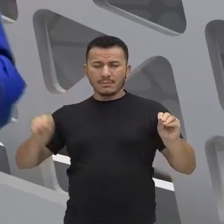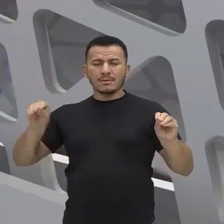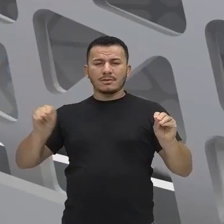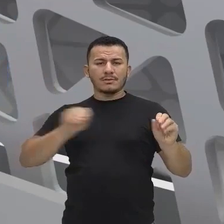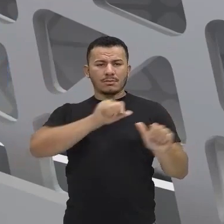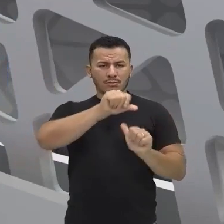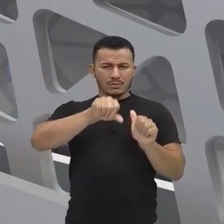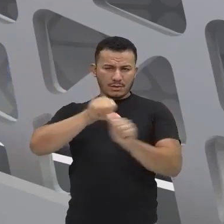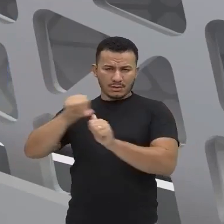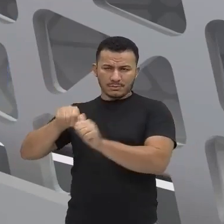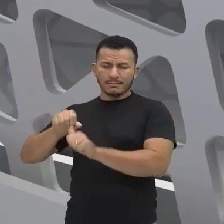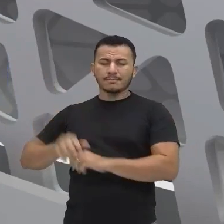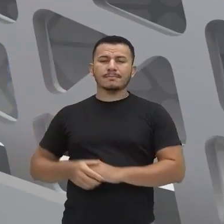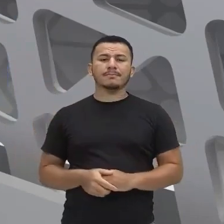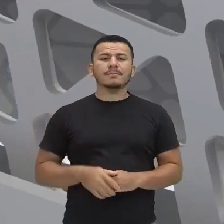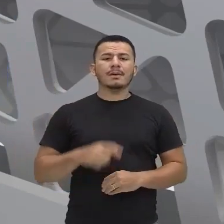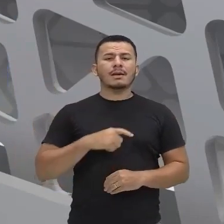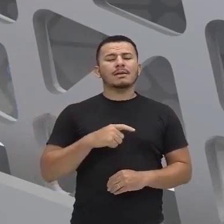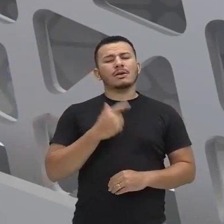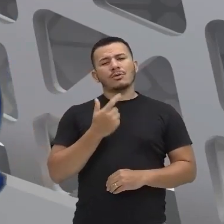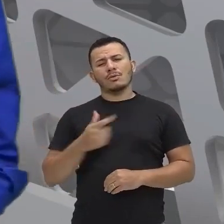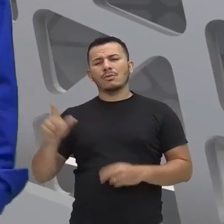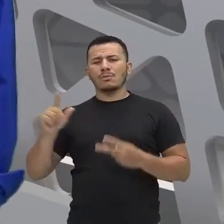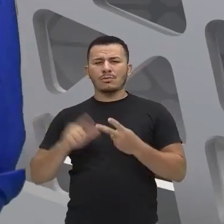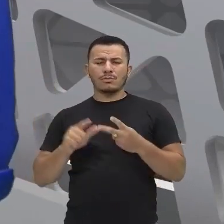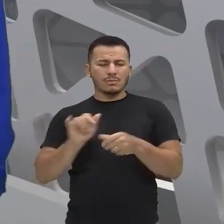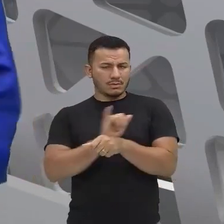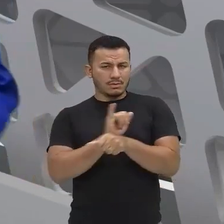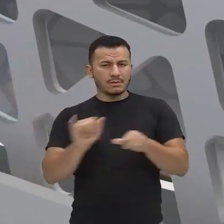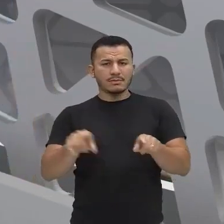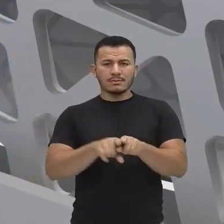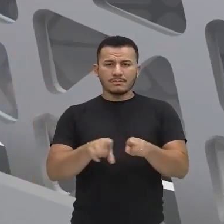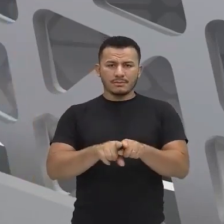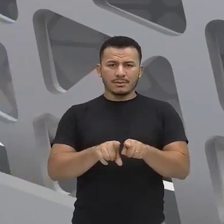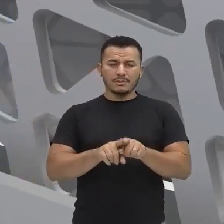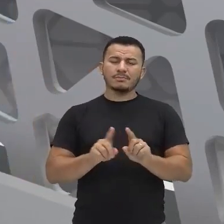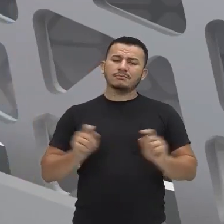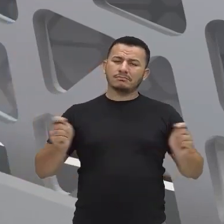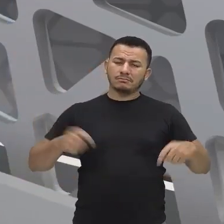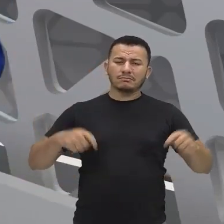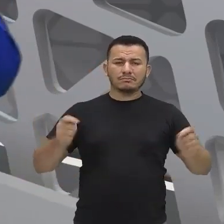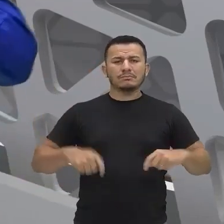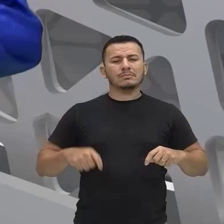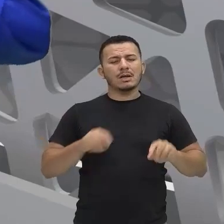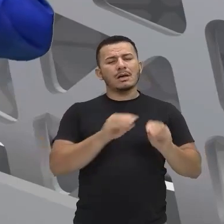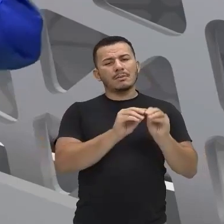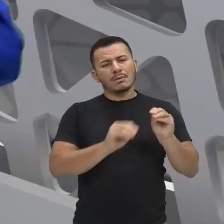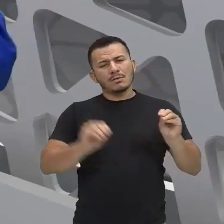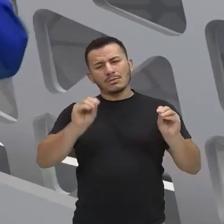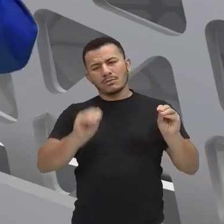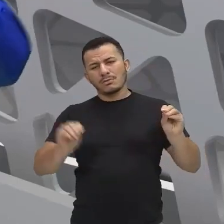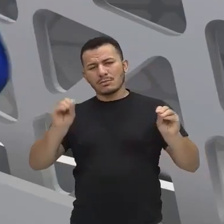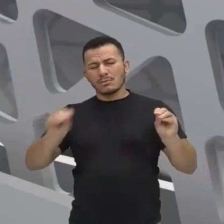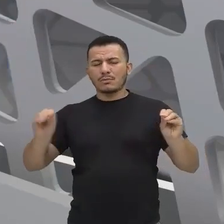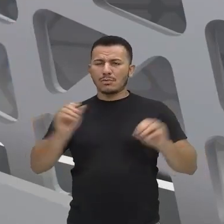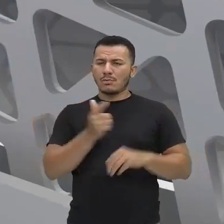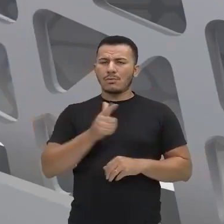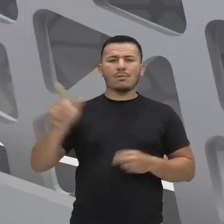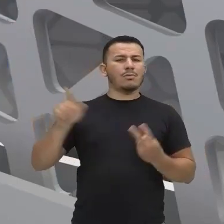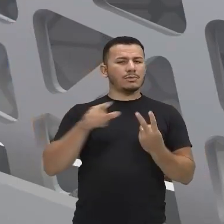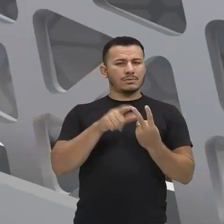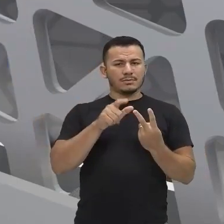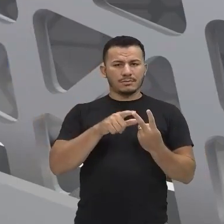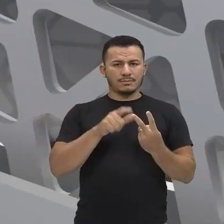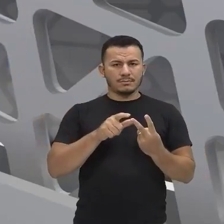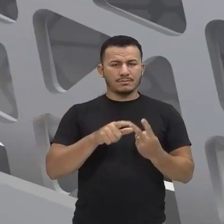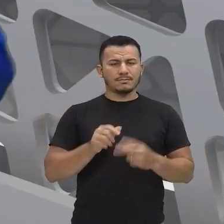deslocamento. Tem uma outra ferramenta? Tem. Nós podemos também trabalhar de forma